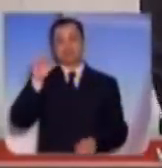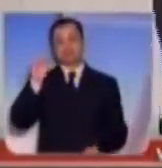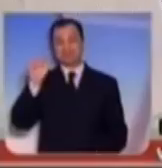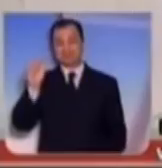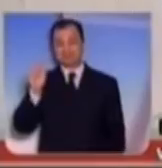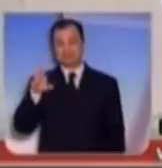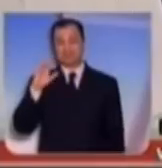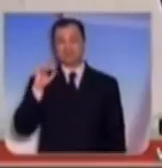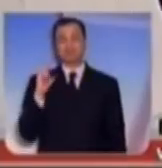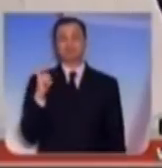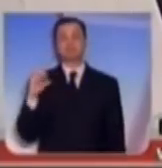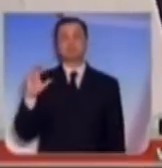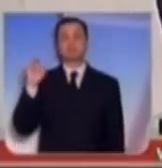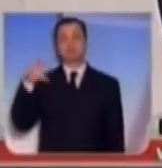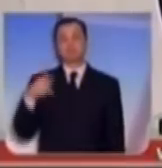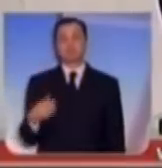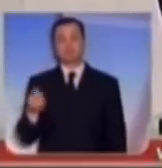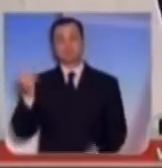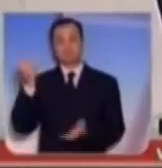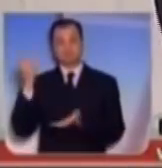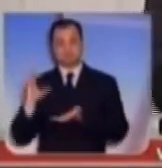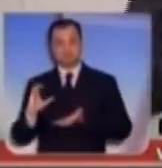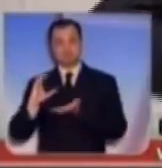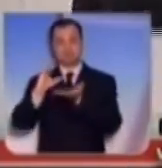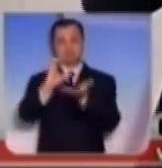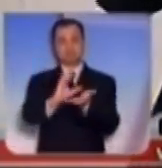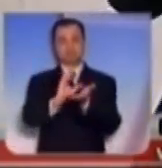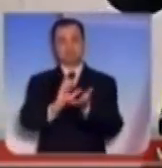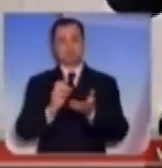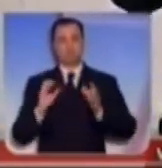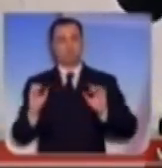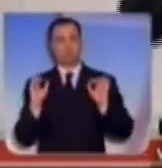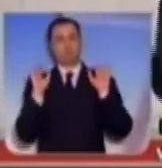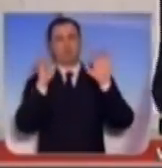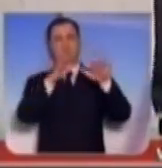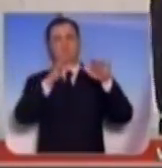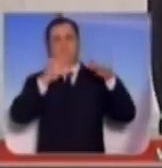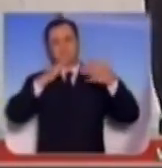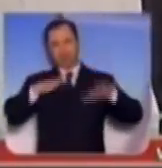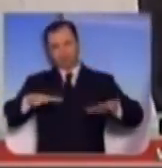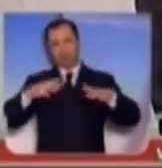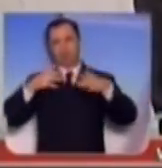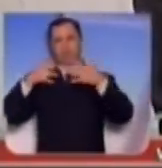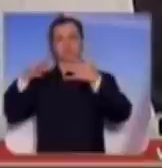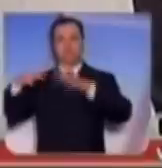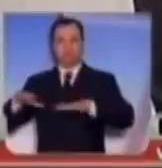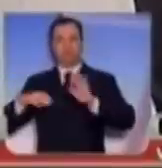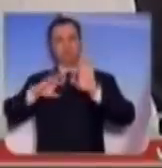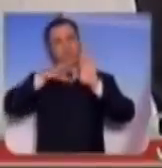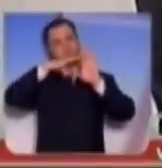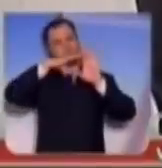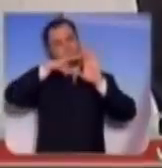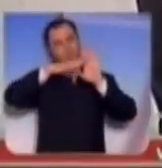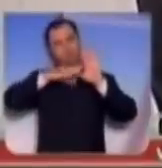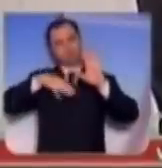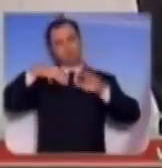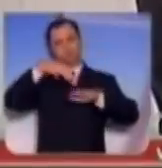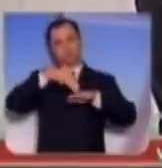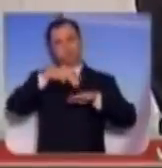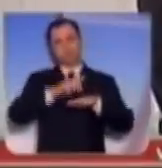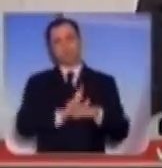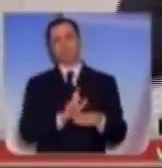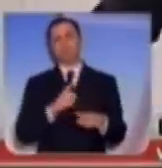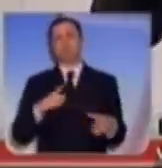Calegari, está patrocinando uma verdadeira destruição da carreira do